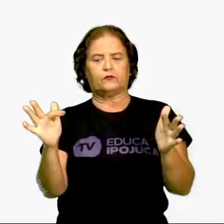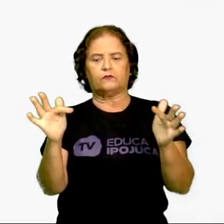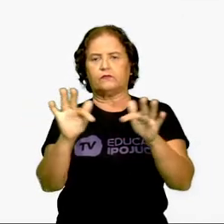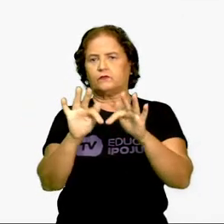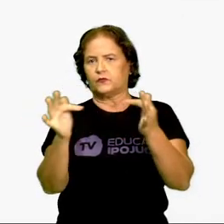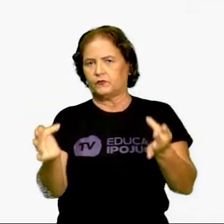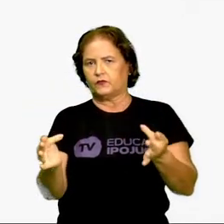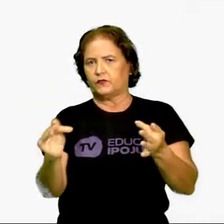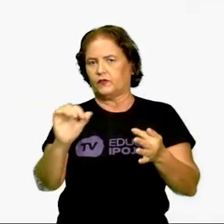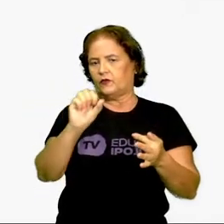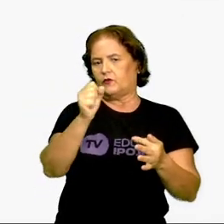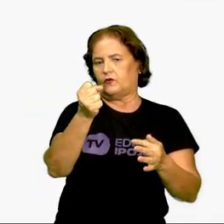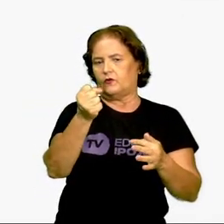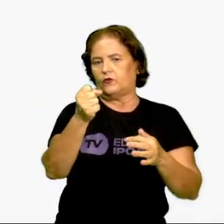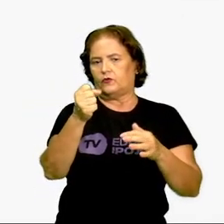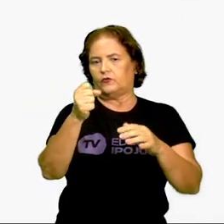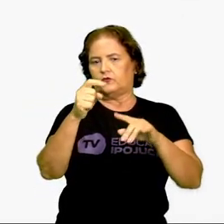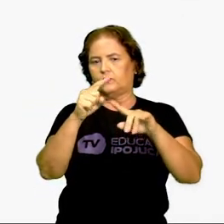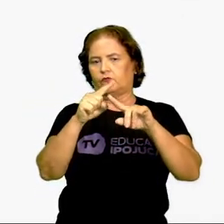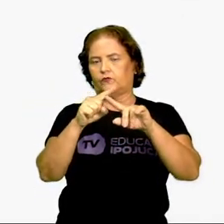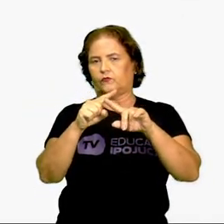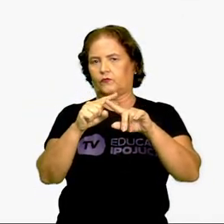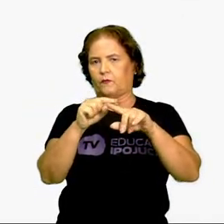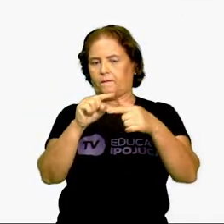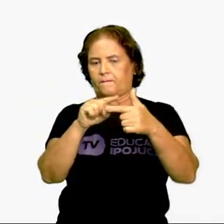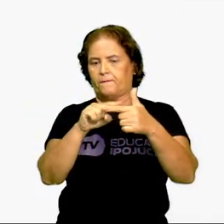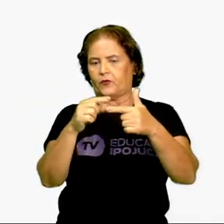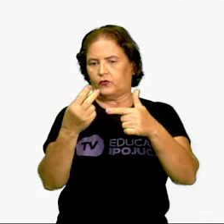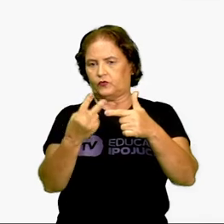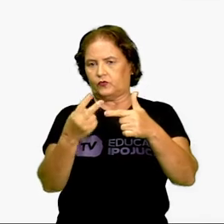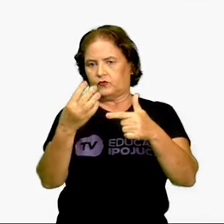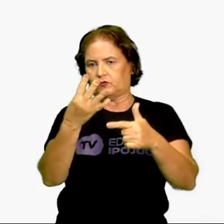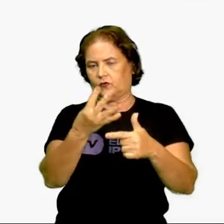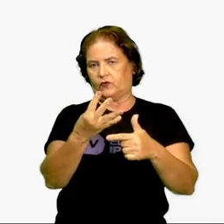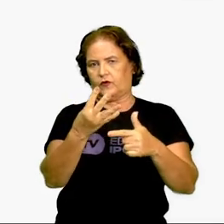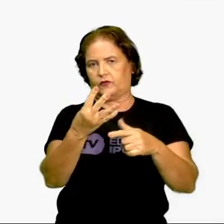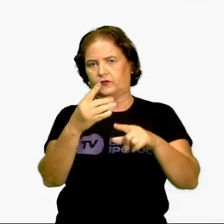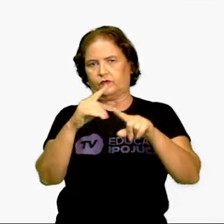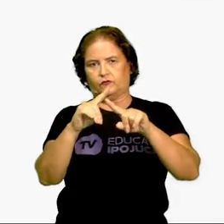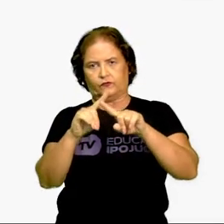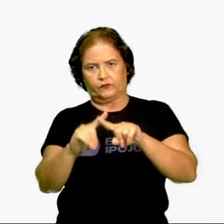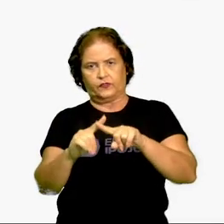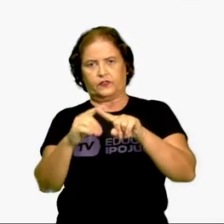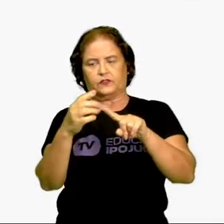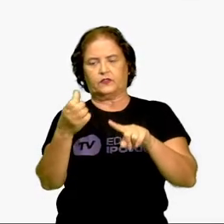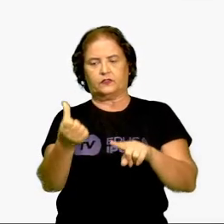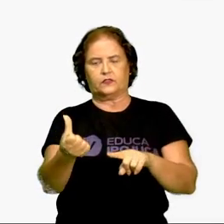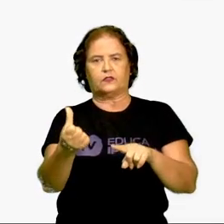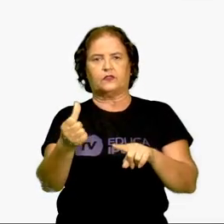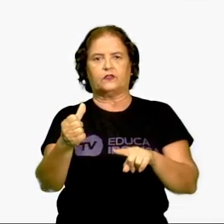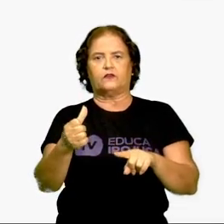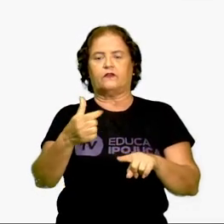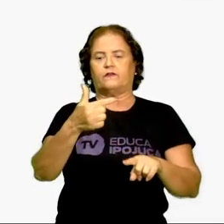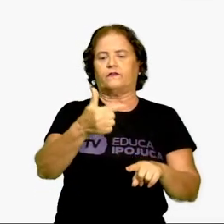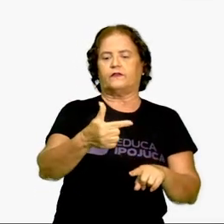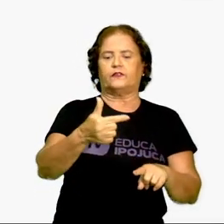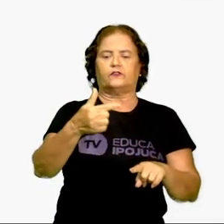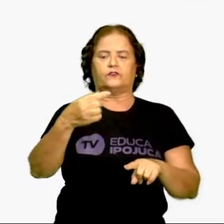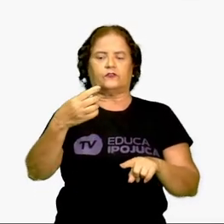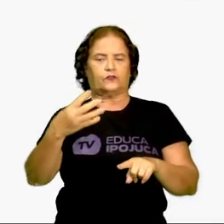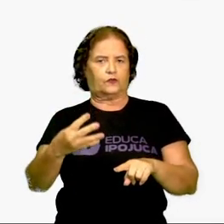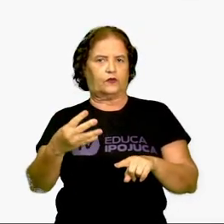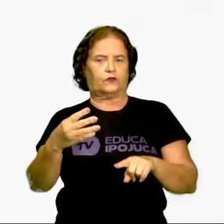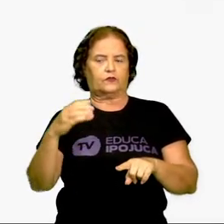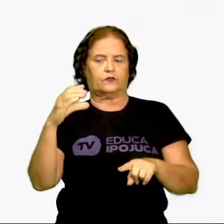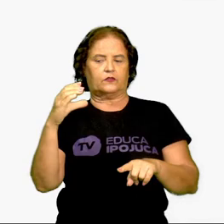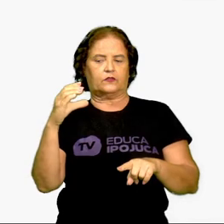dividi 8 por 2, deu 4. E 4 vezes 6, 24 centímetros quadrados. Ok?